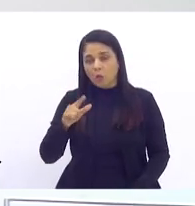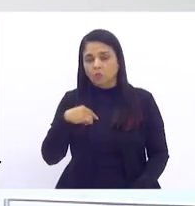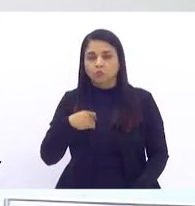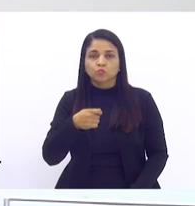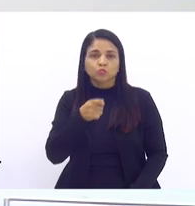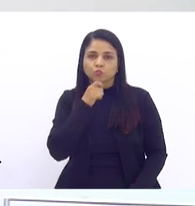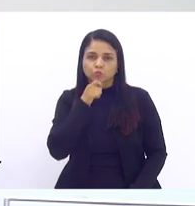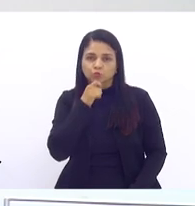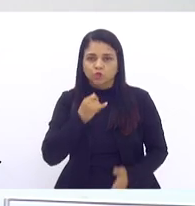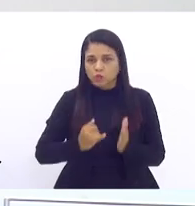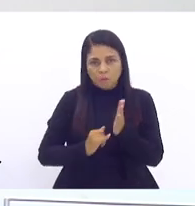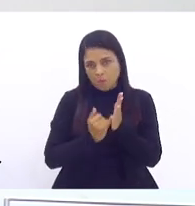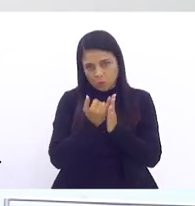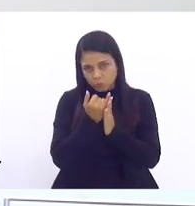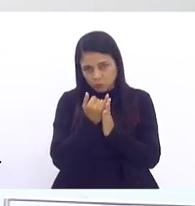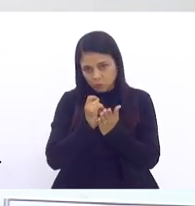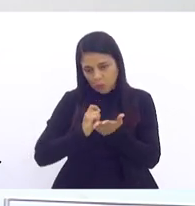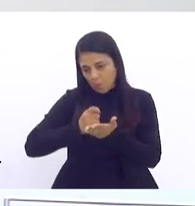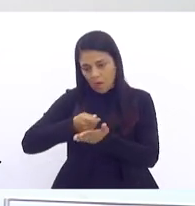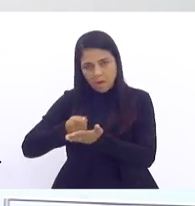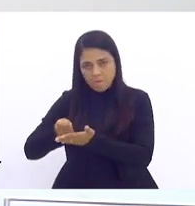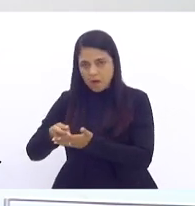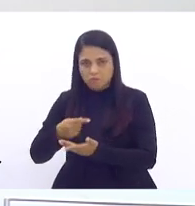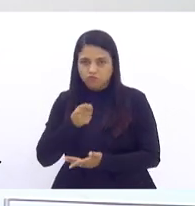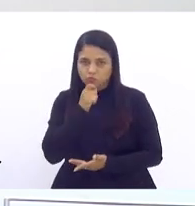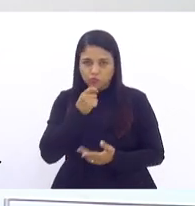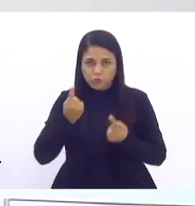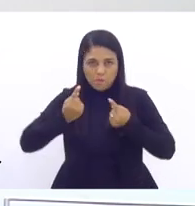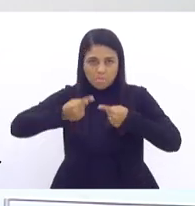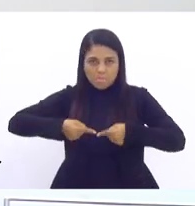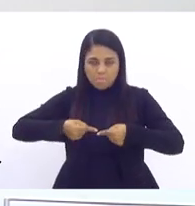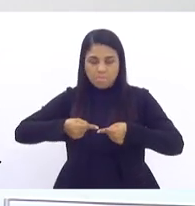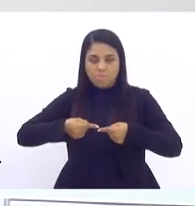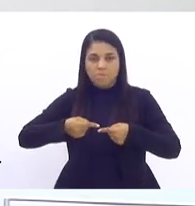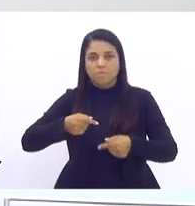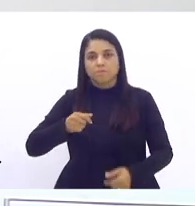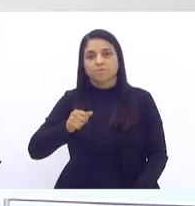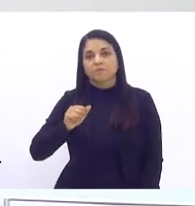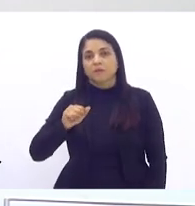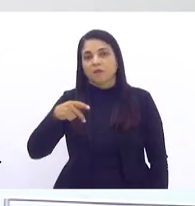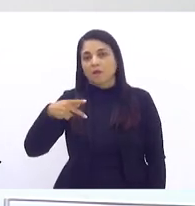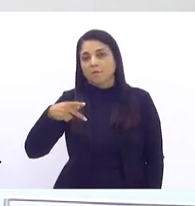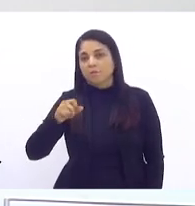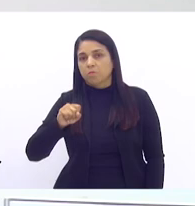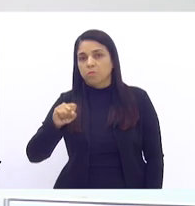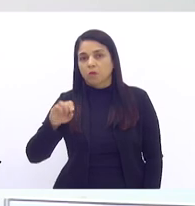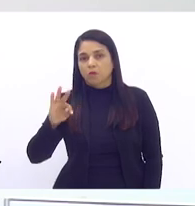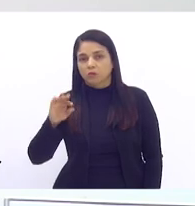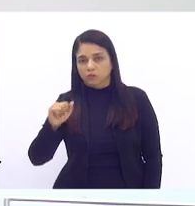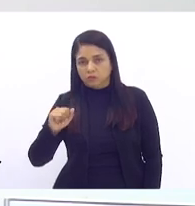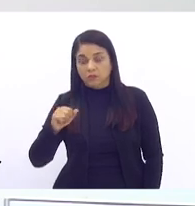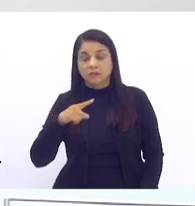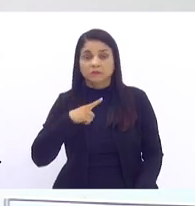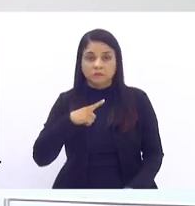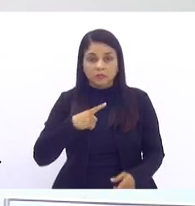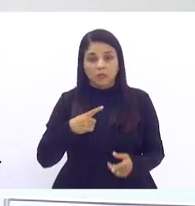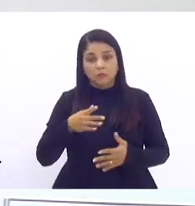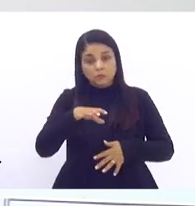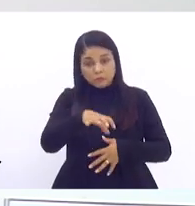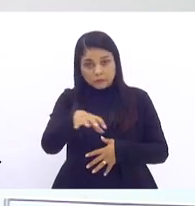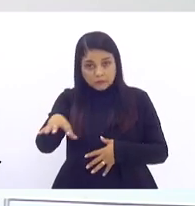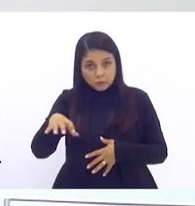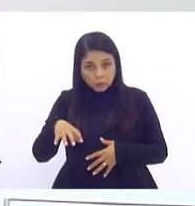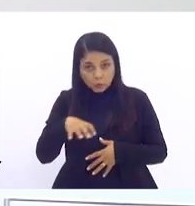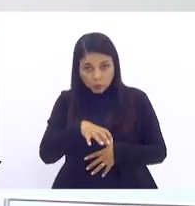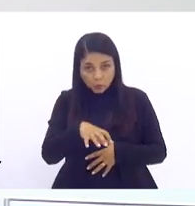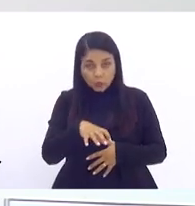impuro ali não te importa nenhum então se tiver algum setor da economia que ainda tem a vazão fiscal Eu